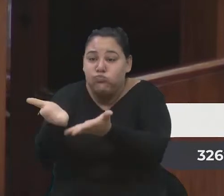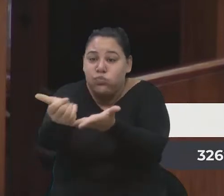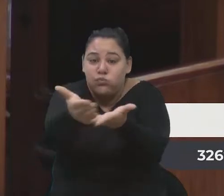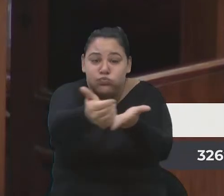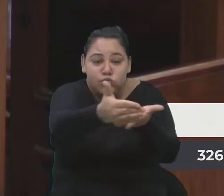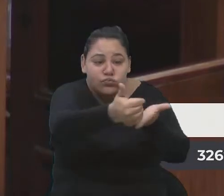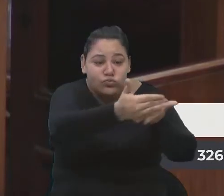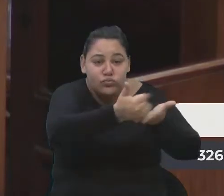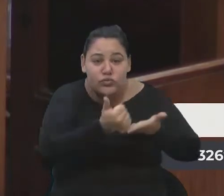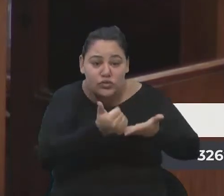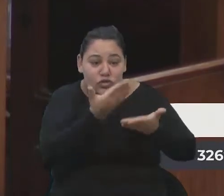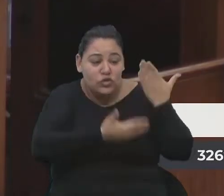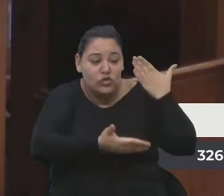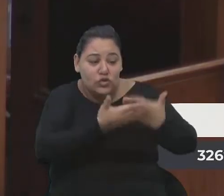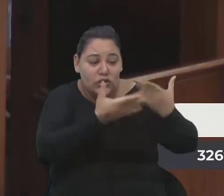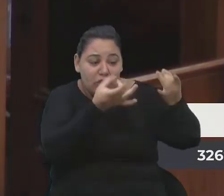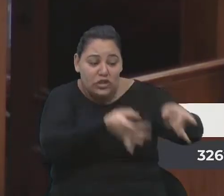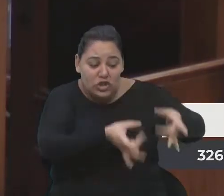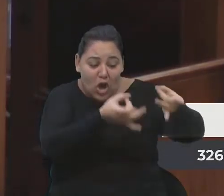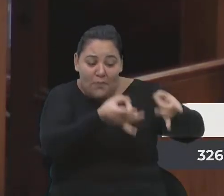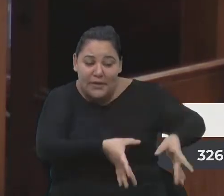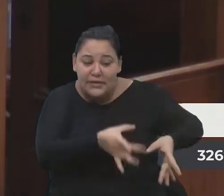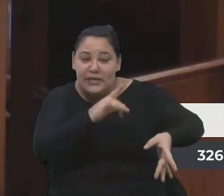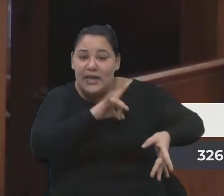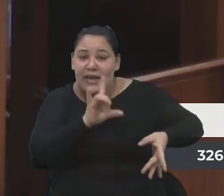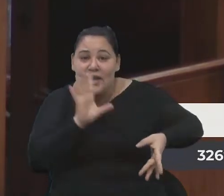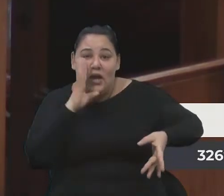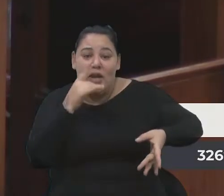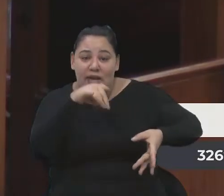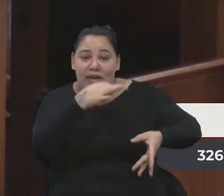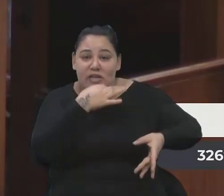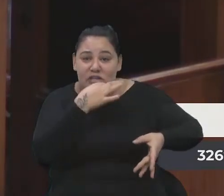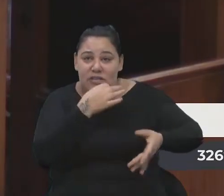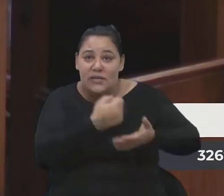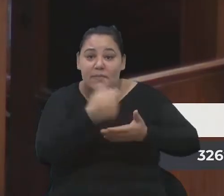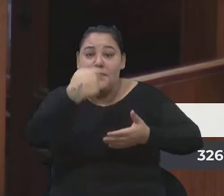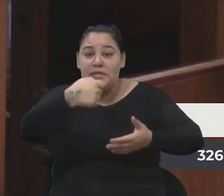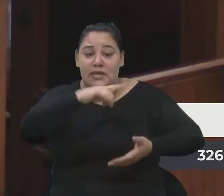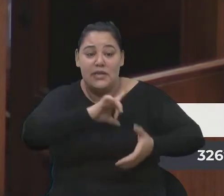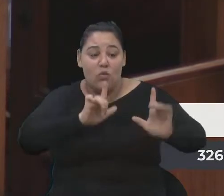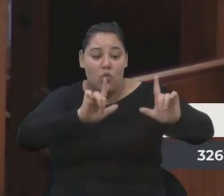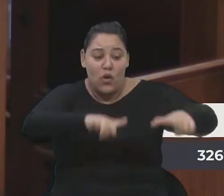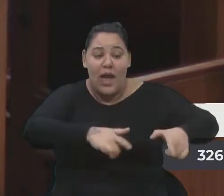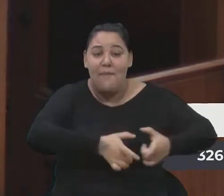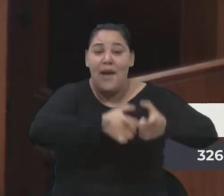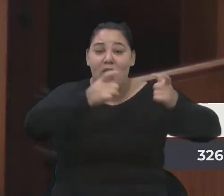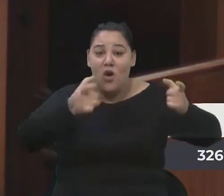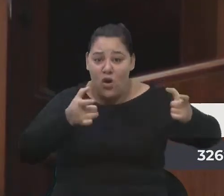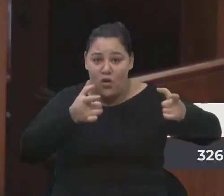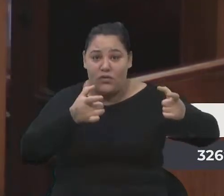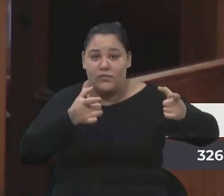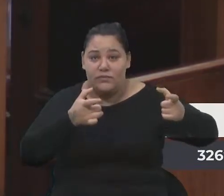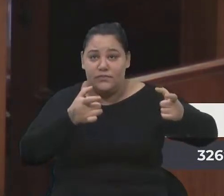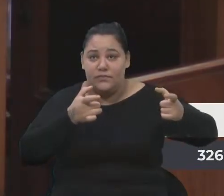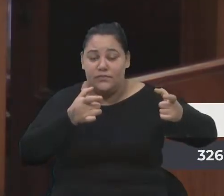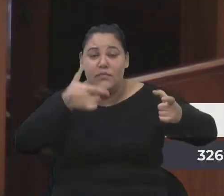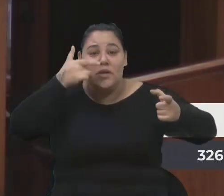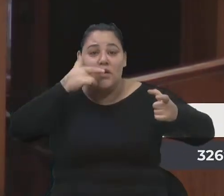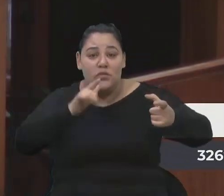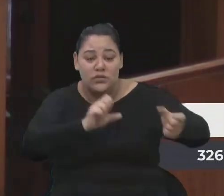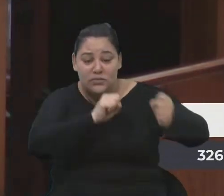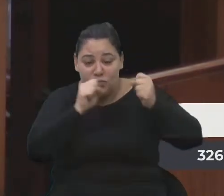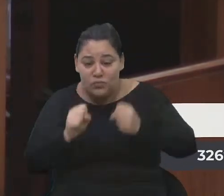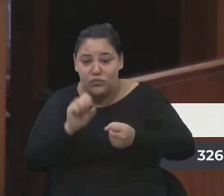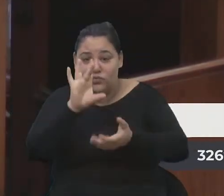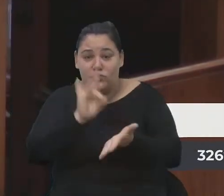produzido pela nossa cidade de Caxias do Sul. Eles precisam de um lugar maior para que isso possa se tornar